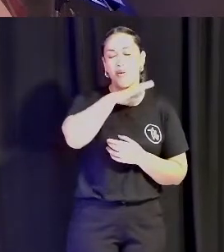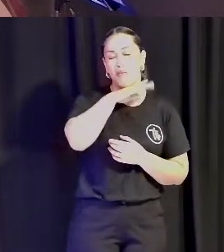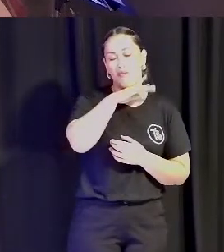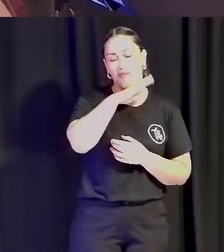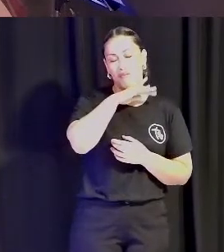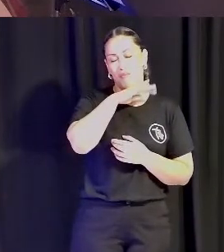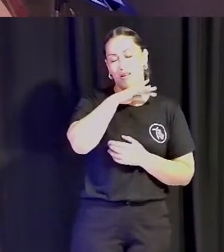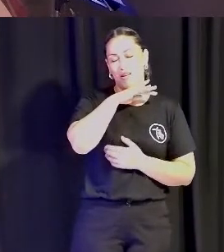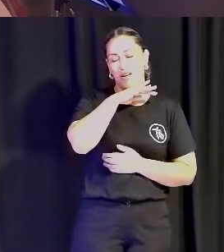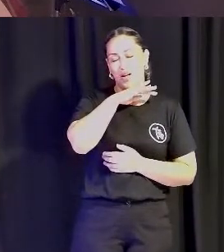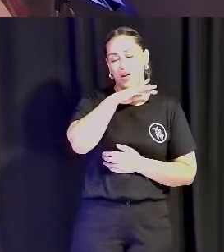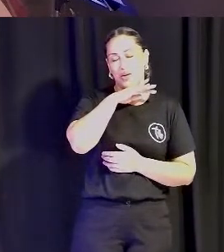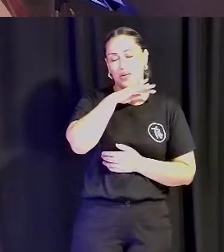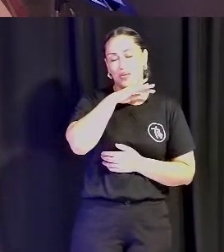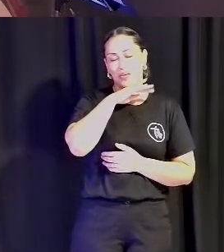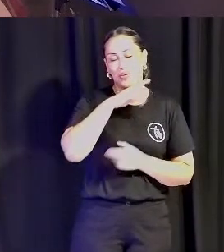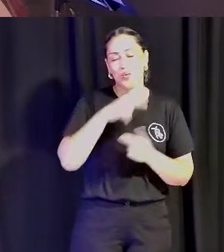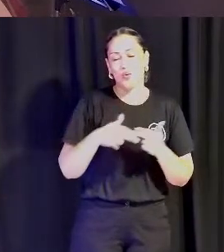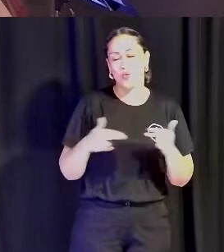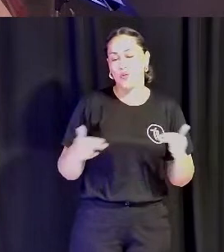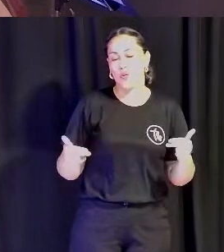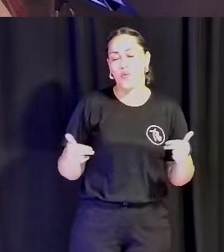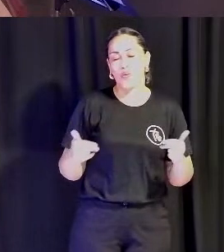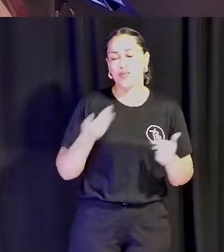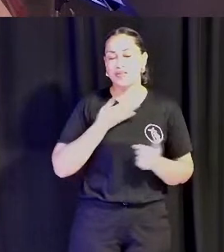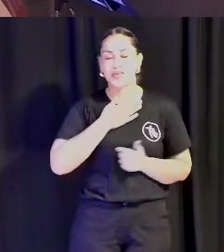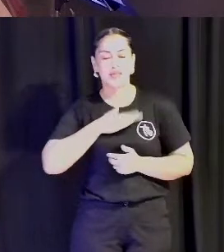fazemos, que não agrada a Deus.